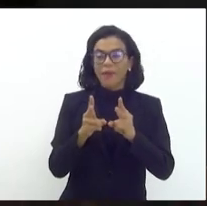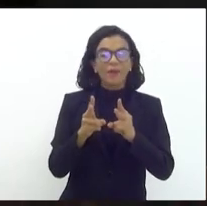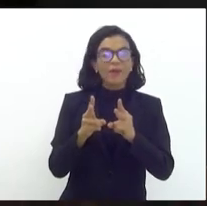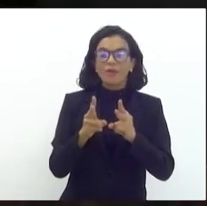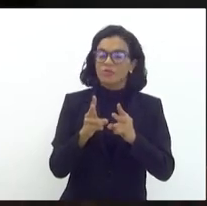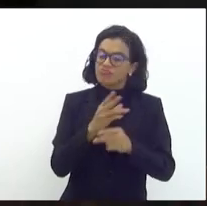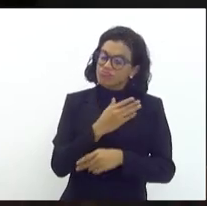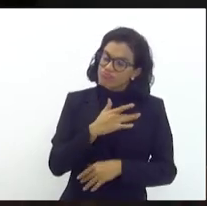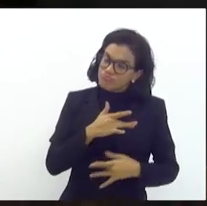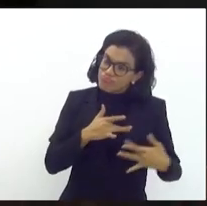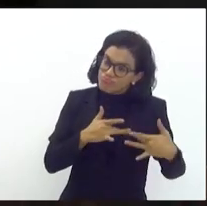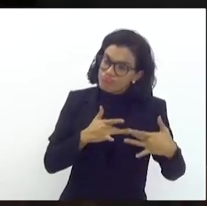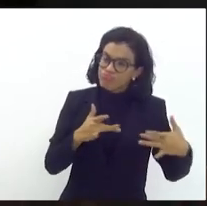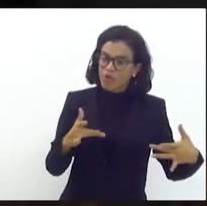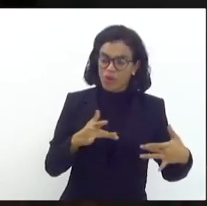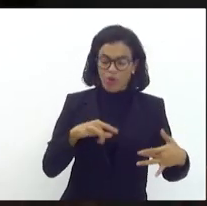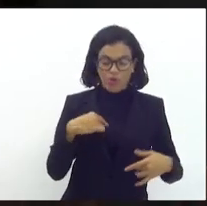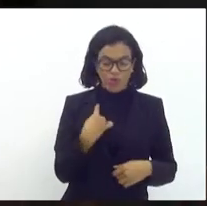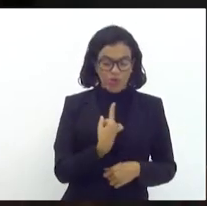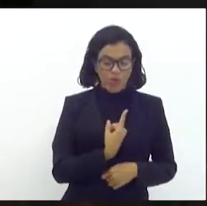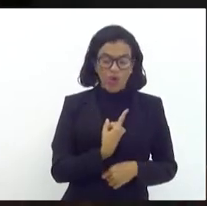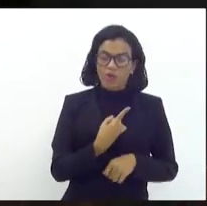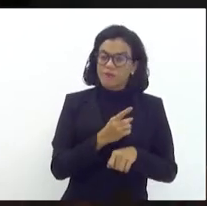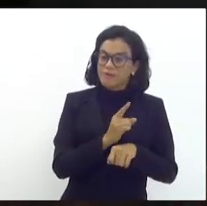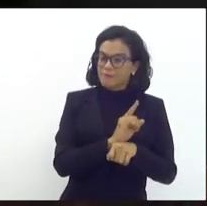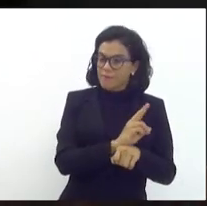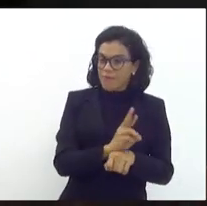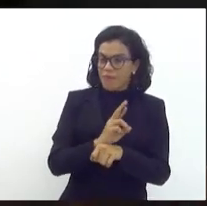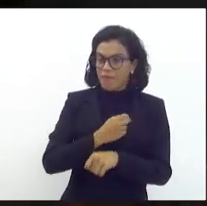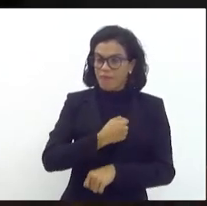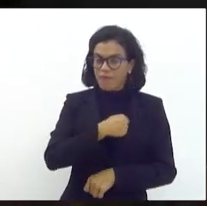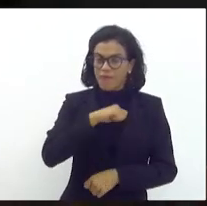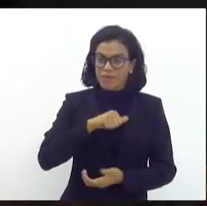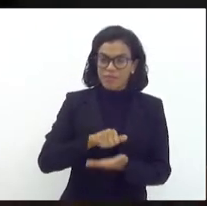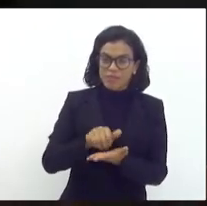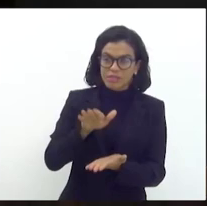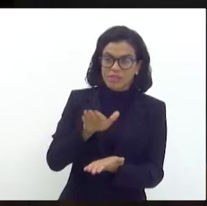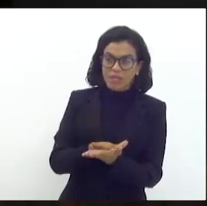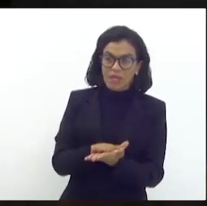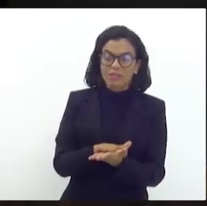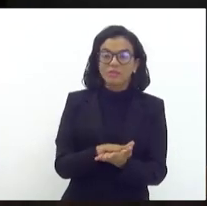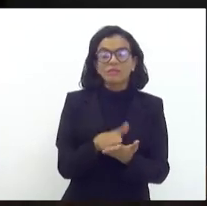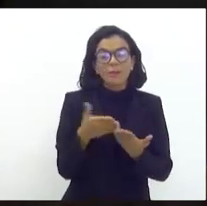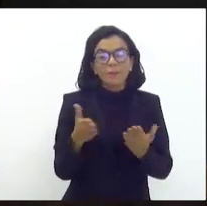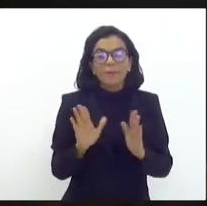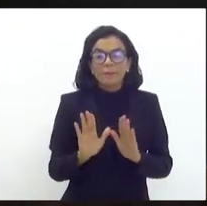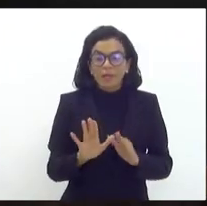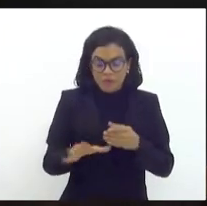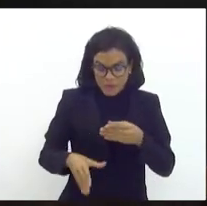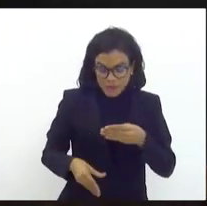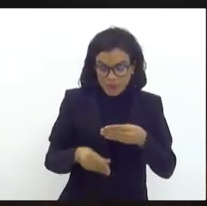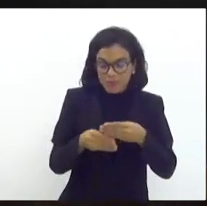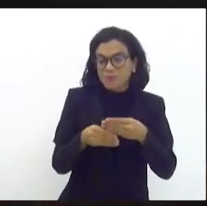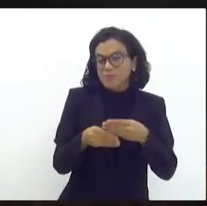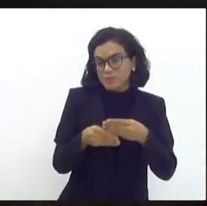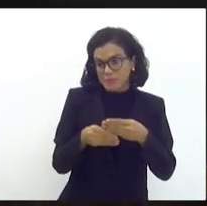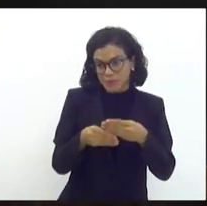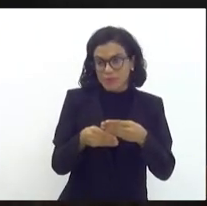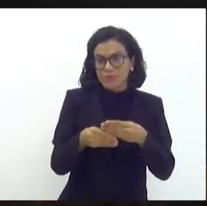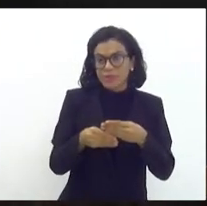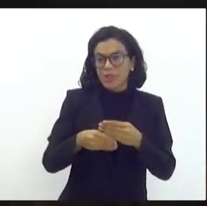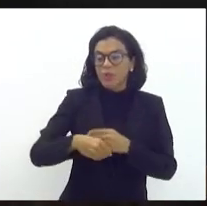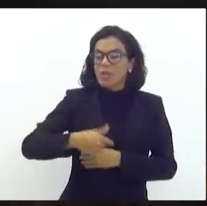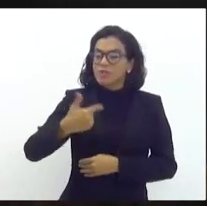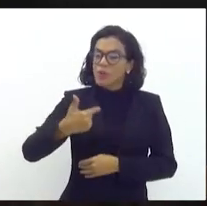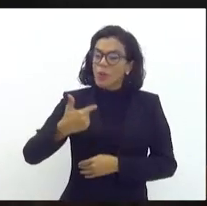generoso com os auditores fiscais é eu vou só fazer uma consideração a gente vai ter que aglutinar o segundo painel